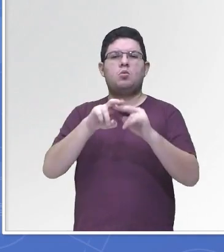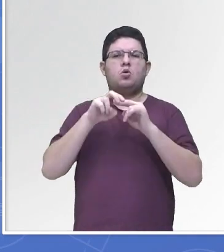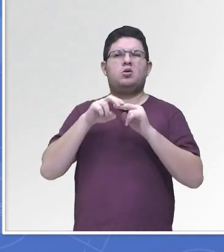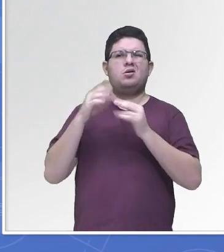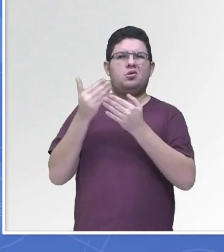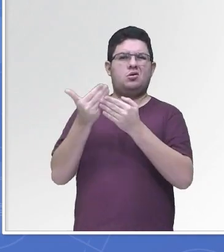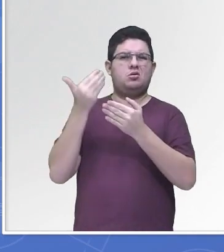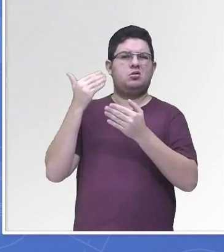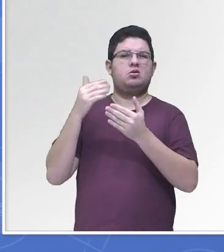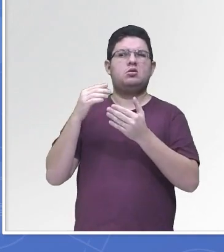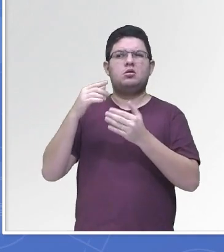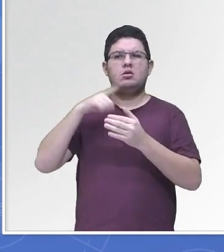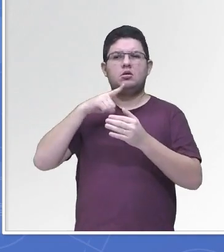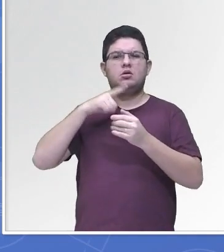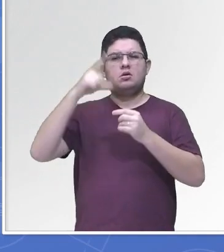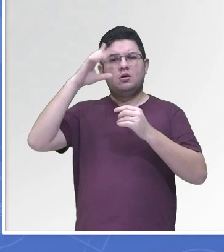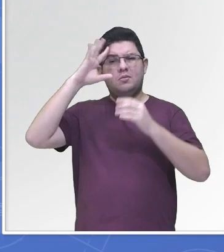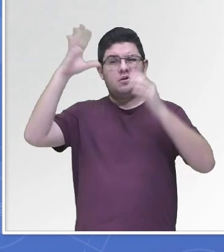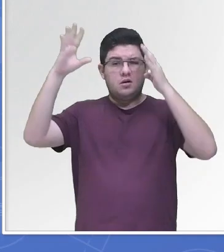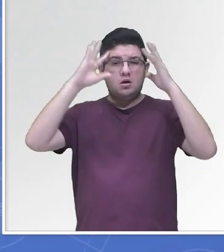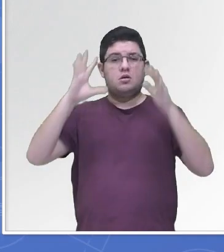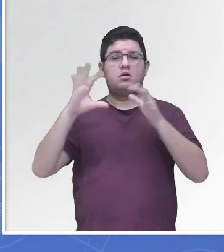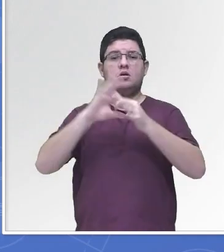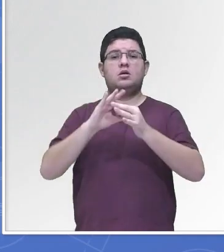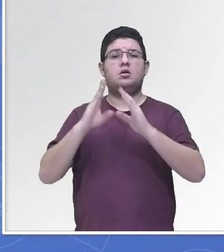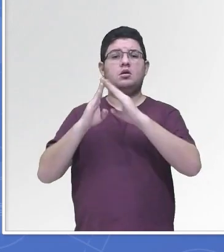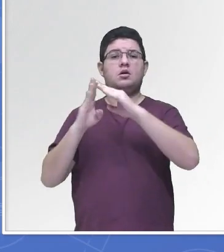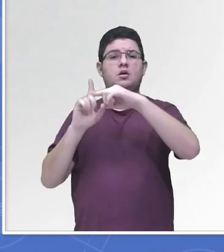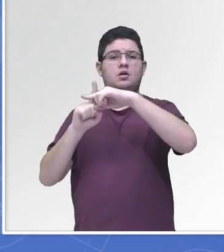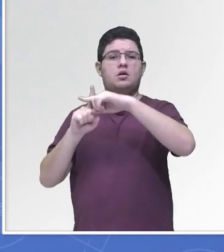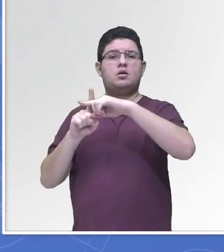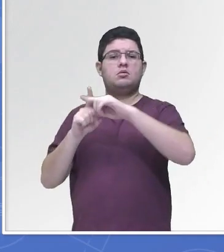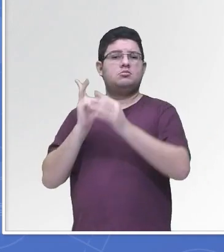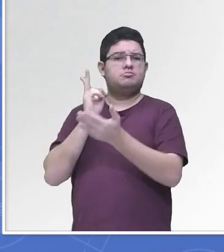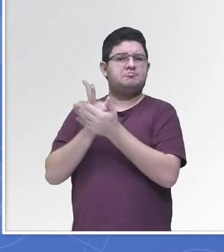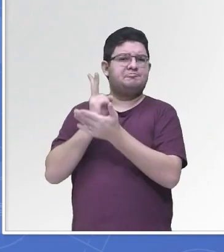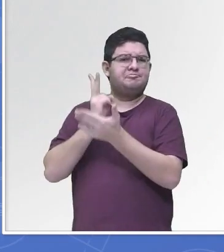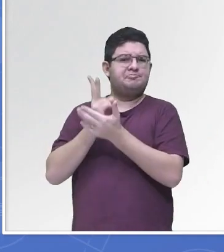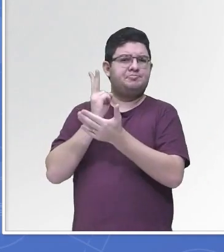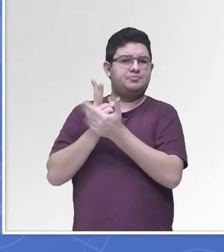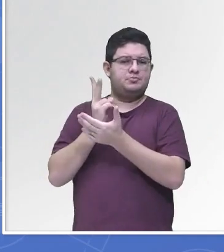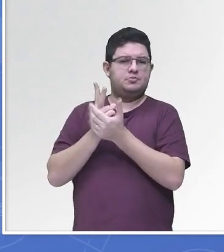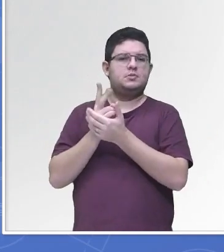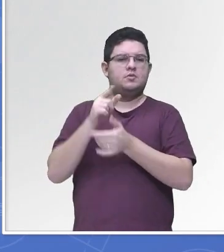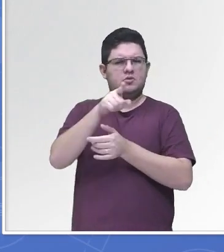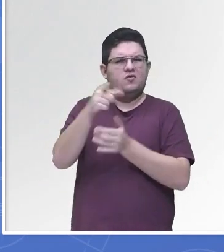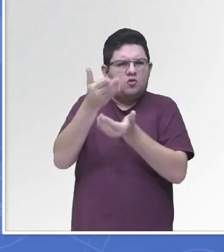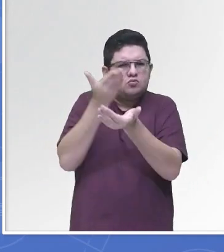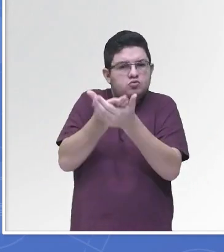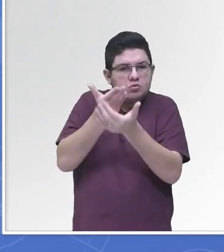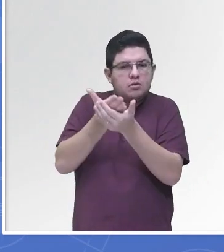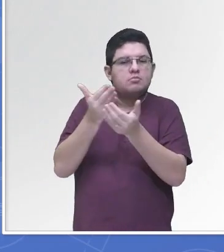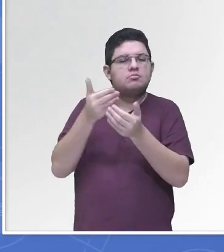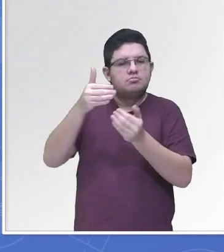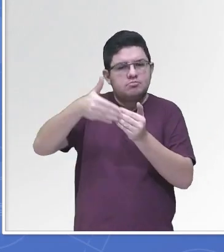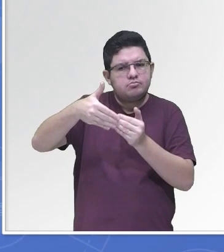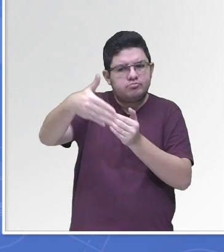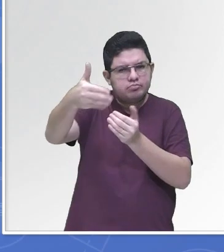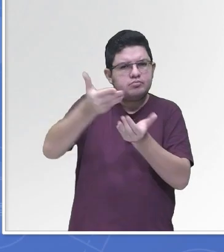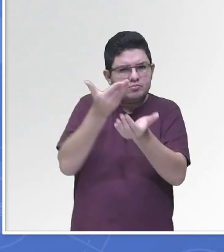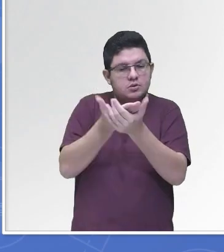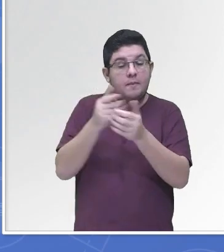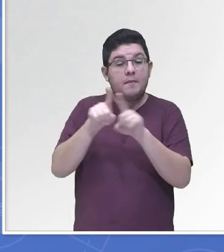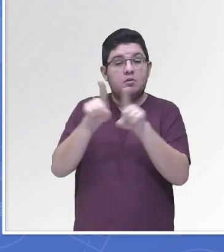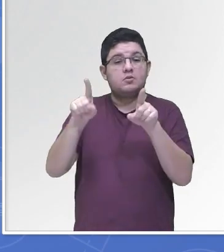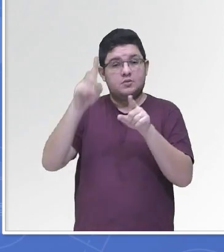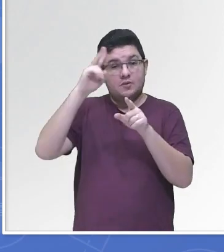nós pensávamos tudo aquilo que a igreja queria que nós pensássemos. Vocês ainda vão estudar um pouco mais esse assunto lá na frente, mas vocês vão